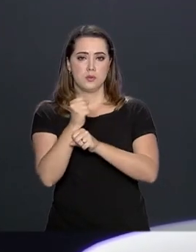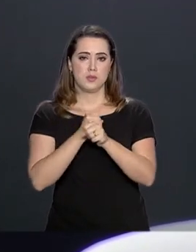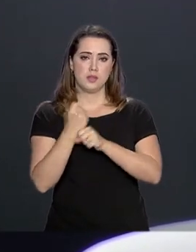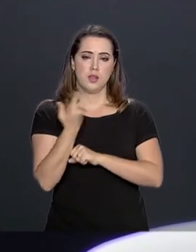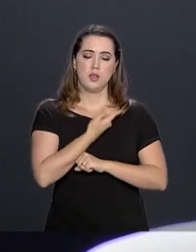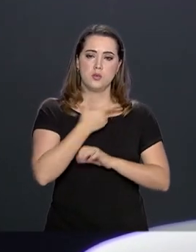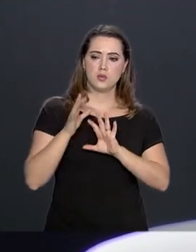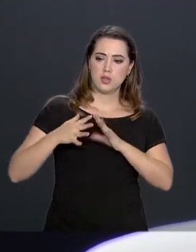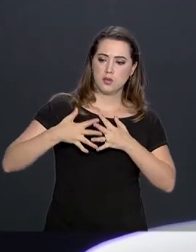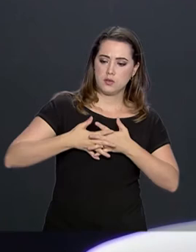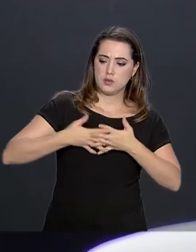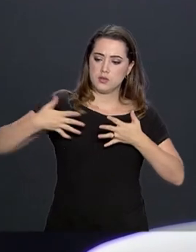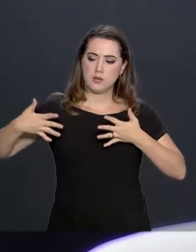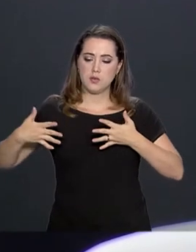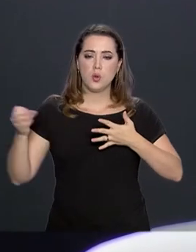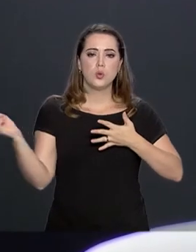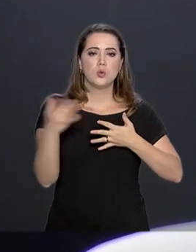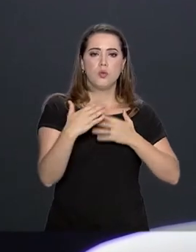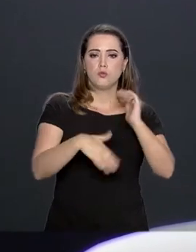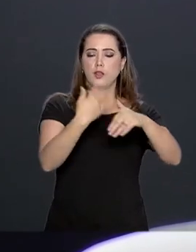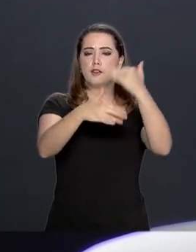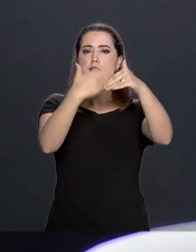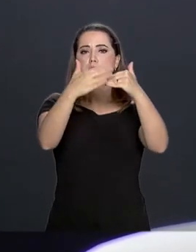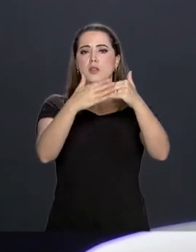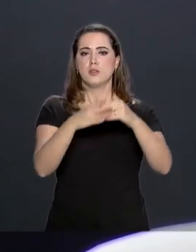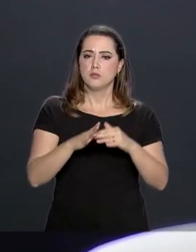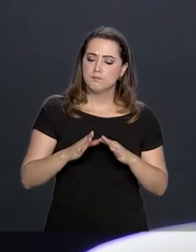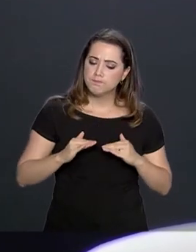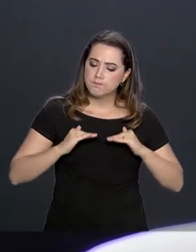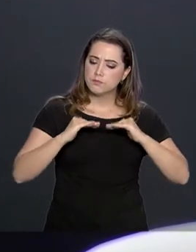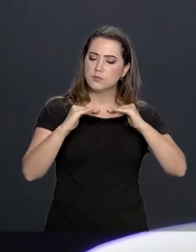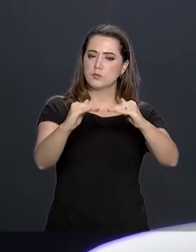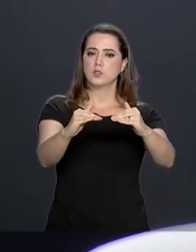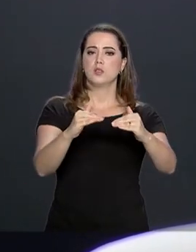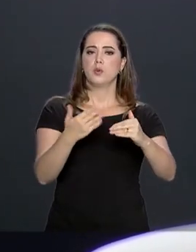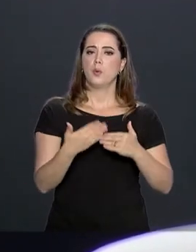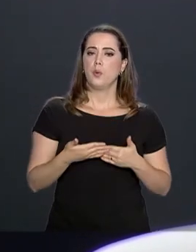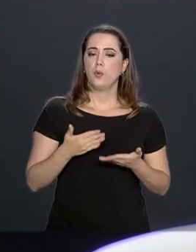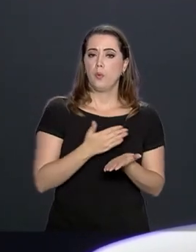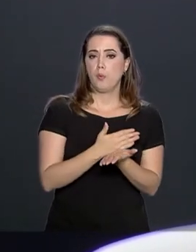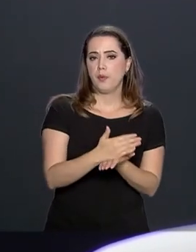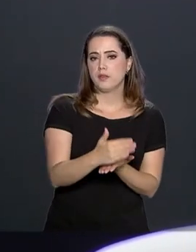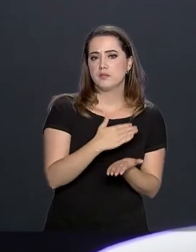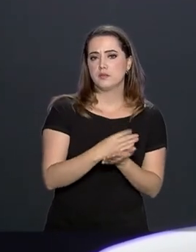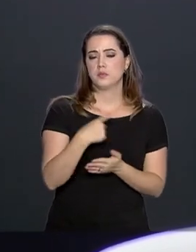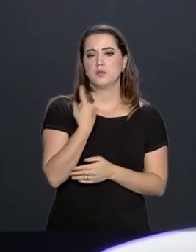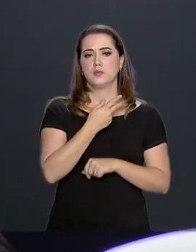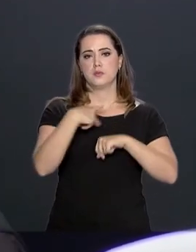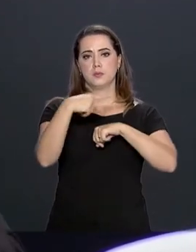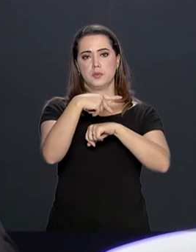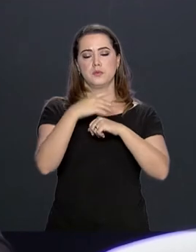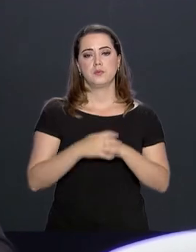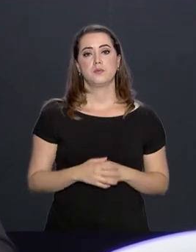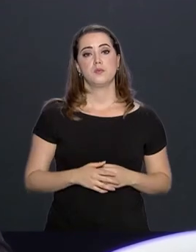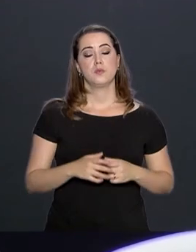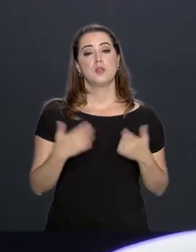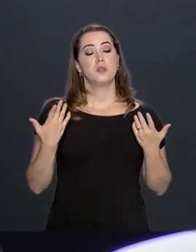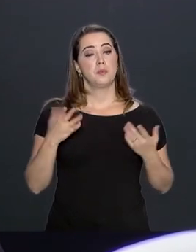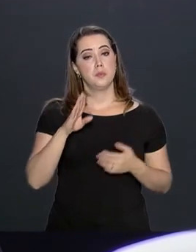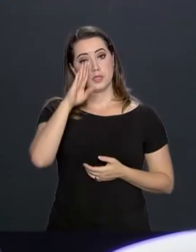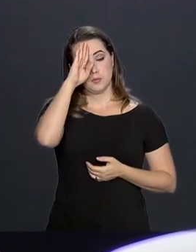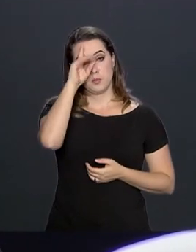um novo período de crescimento sustentável se inicie para o nosso país, onde,